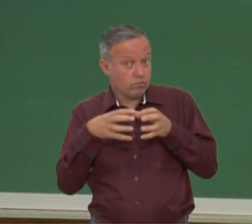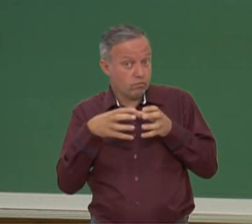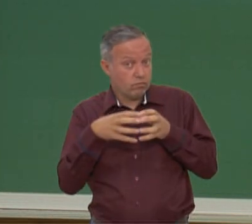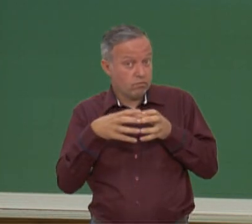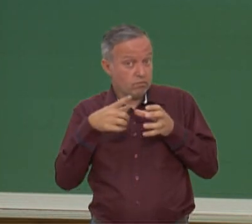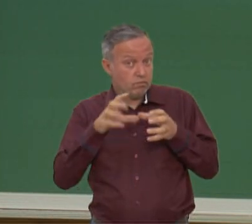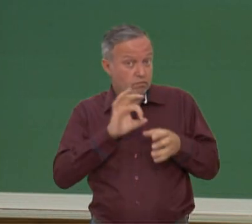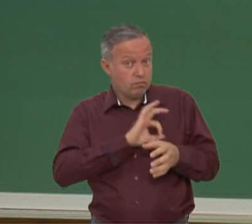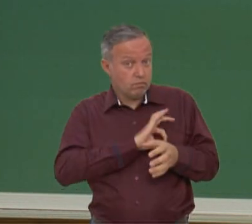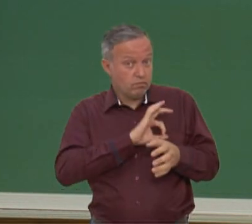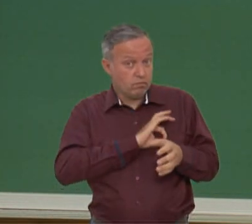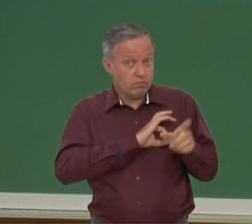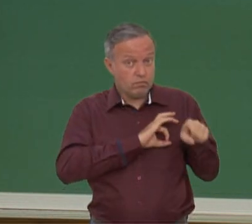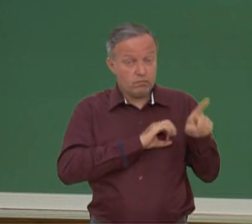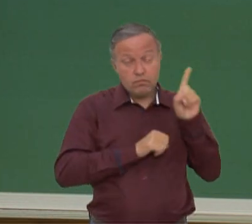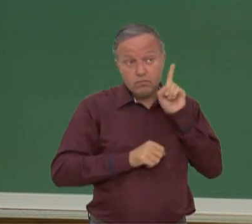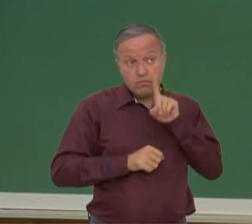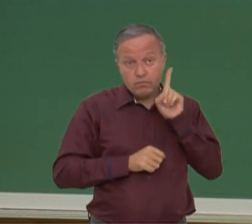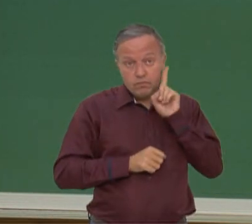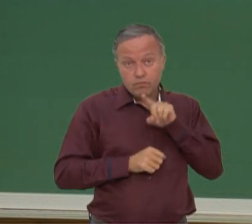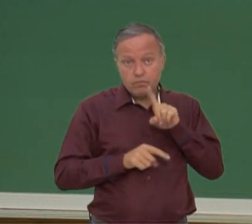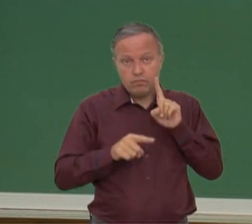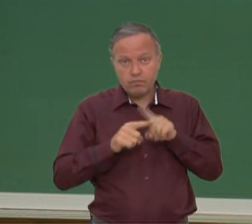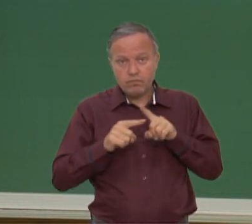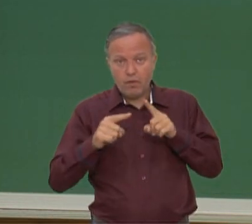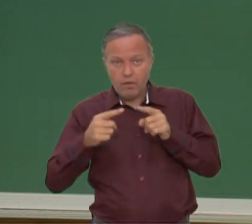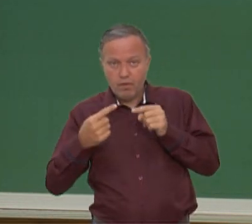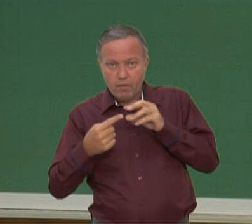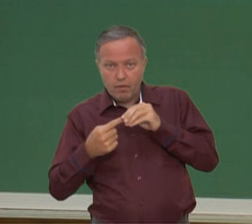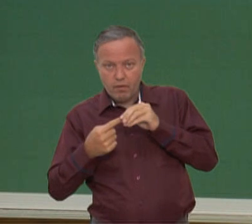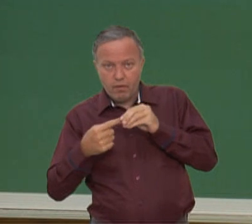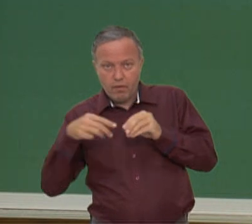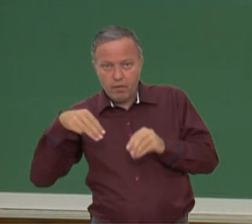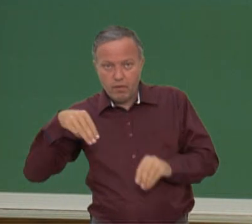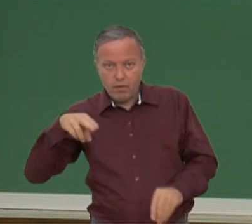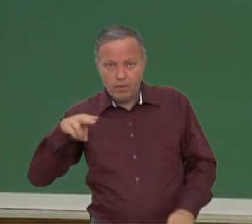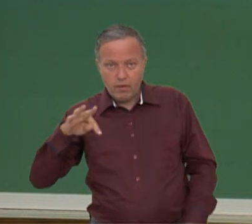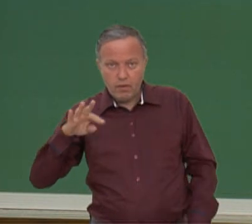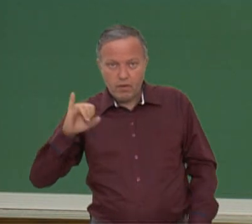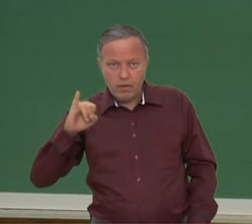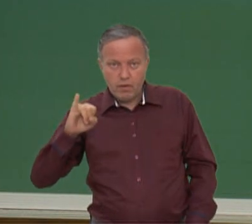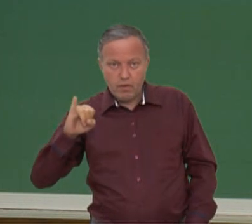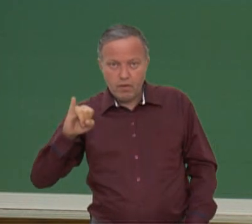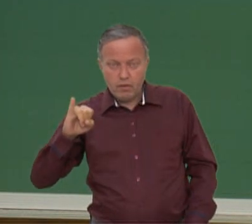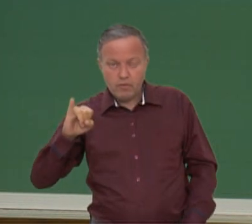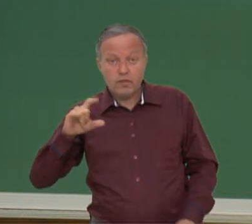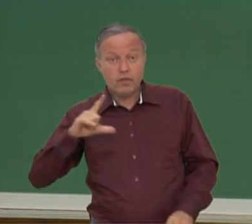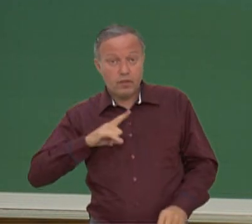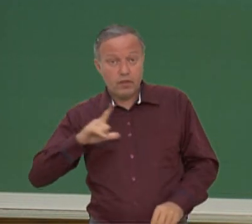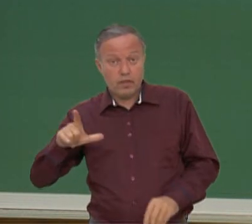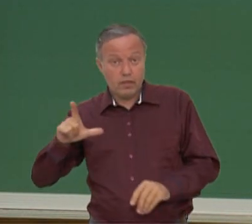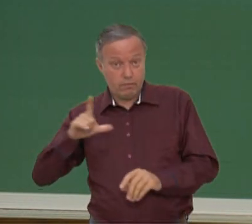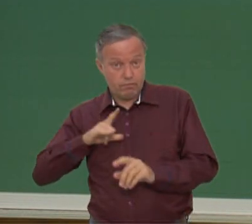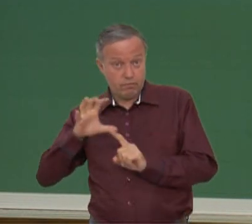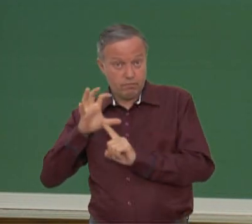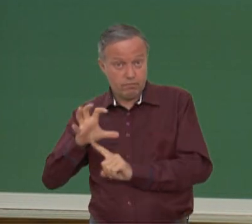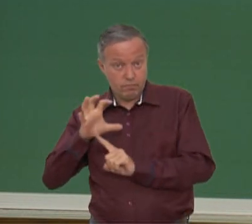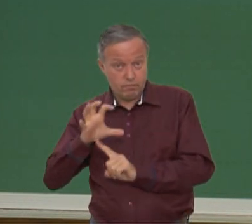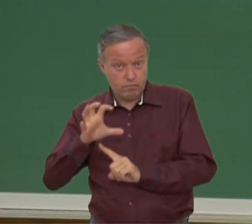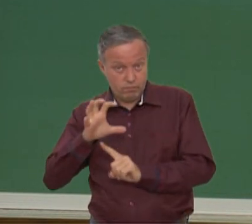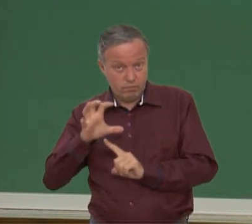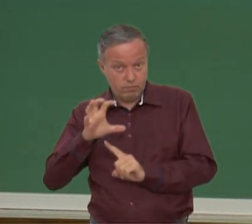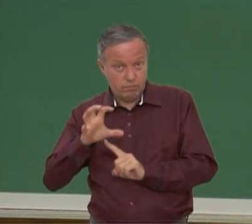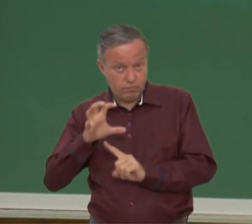polo militar que é os Estados Unidos, multipolar, porque eu tenho vários países que exercem influência econômica